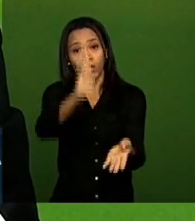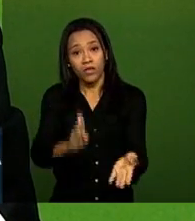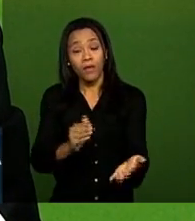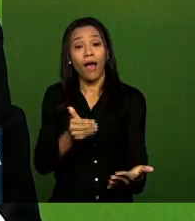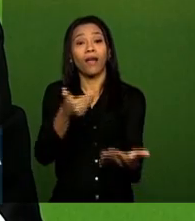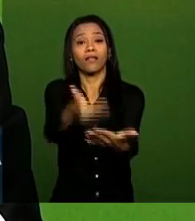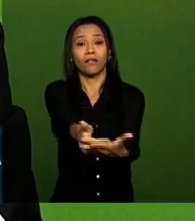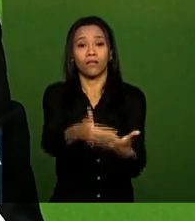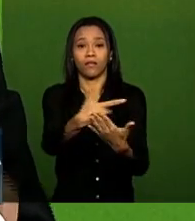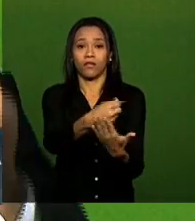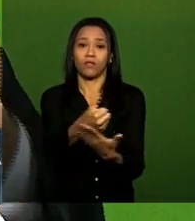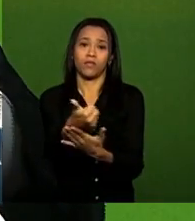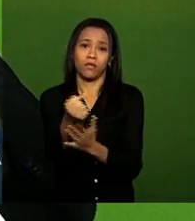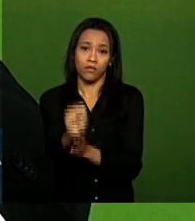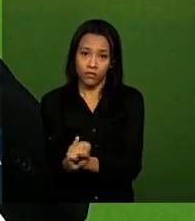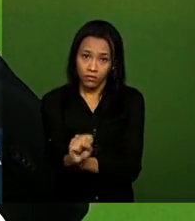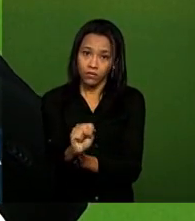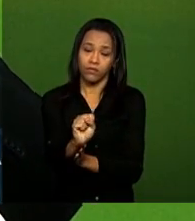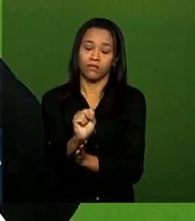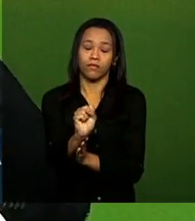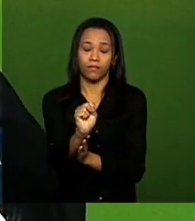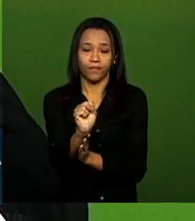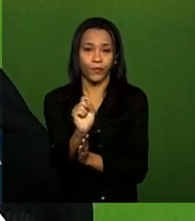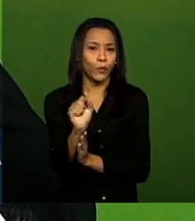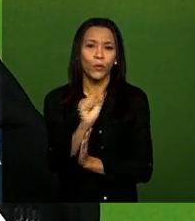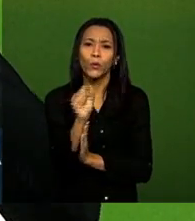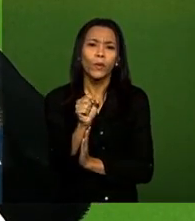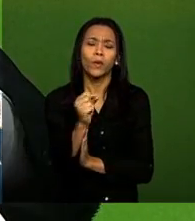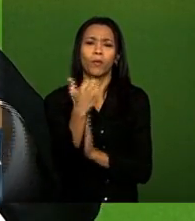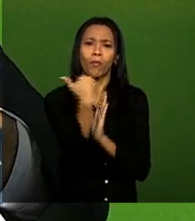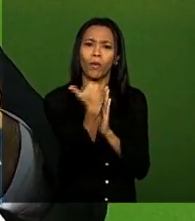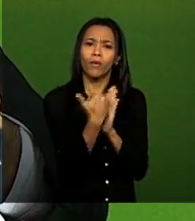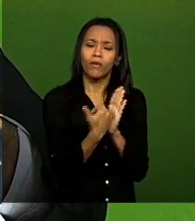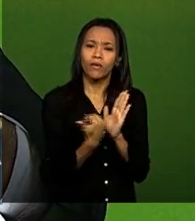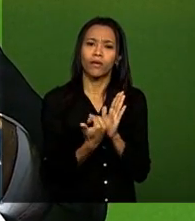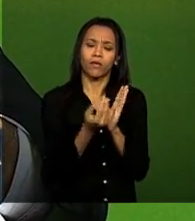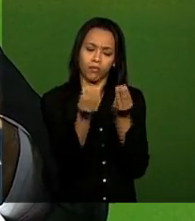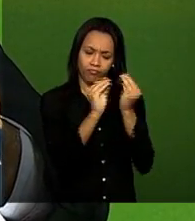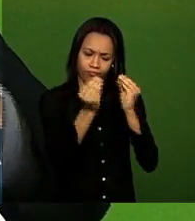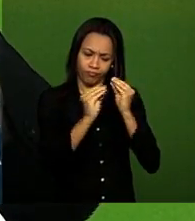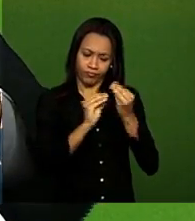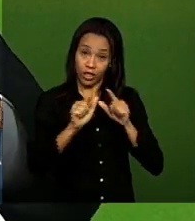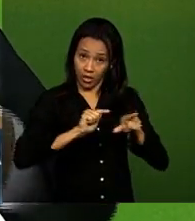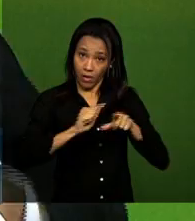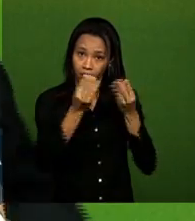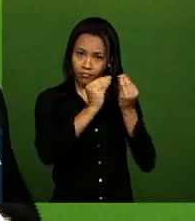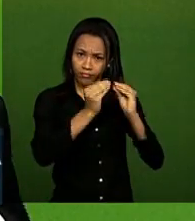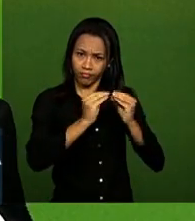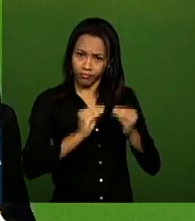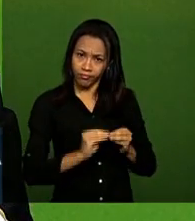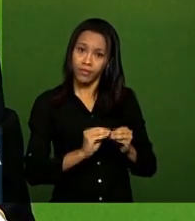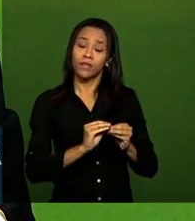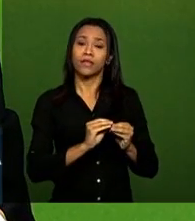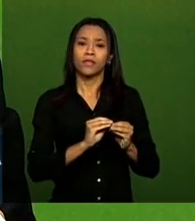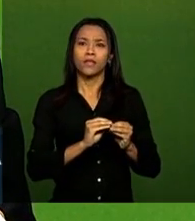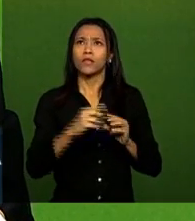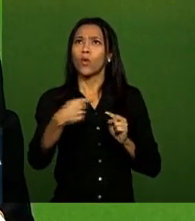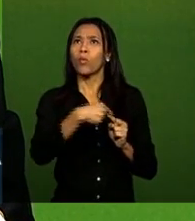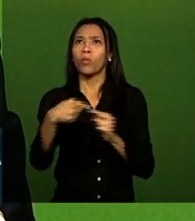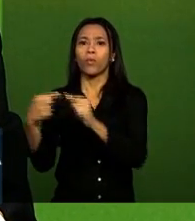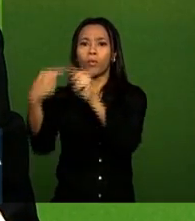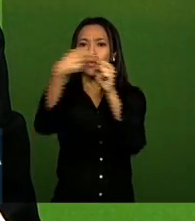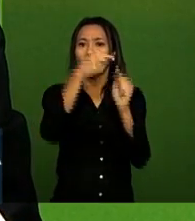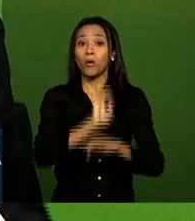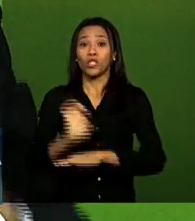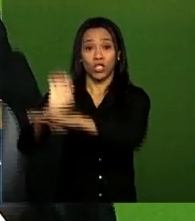2018 um um um programa de desenvolvimento mais equilibrado em todos os estados e regiões do nosso